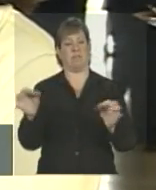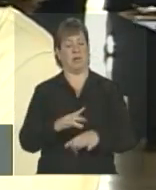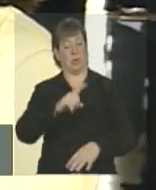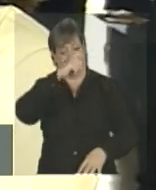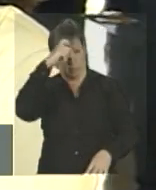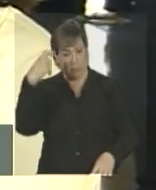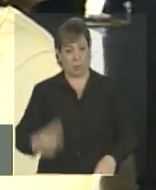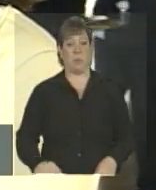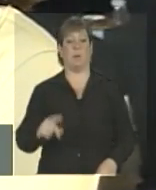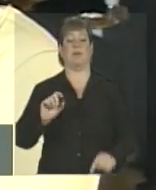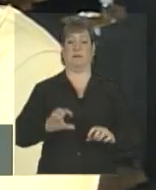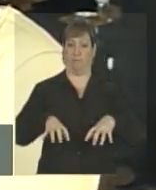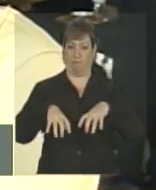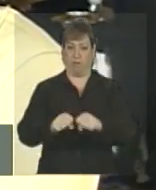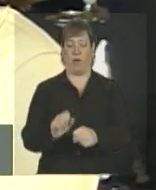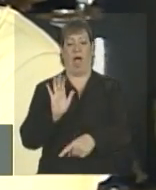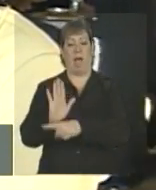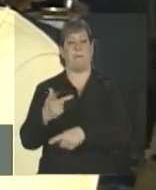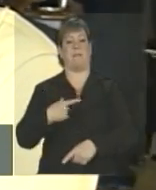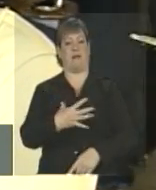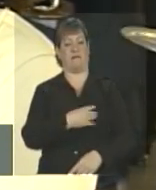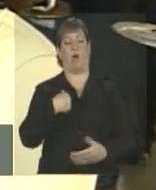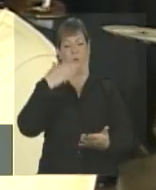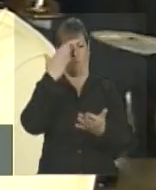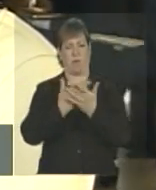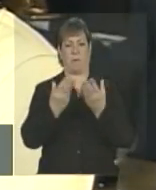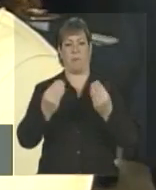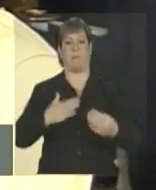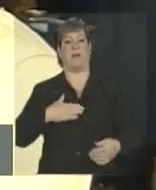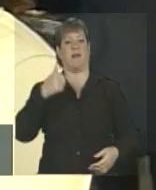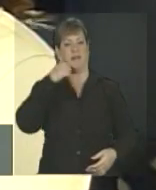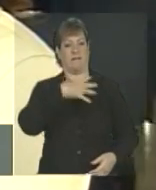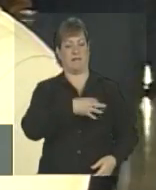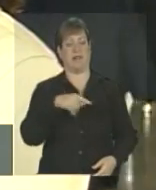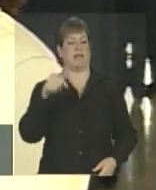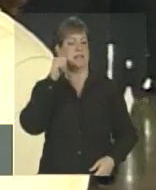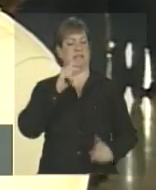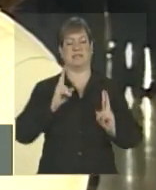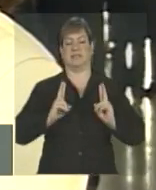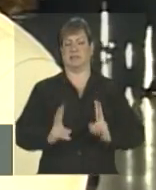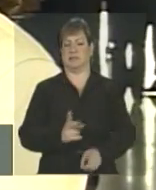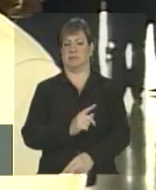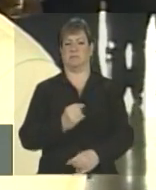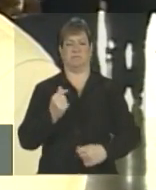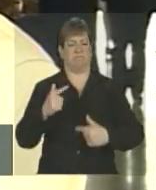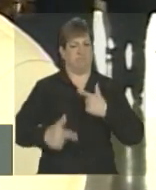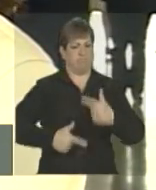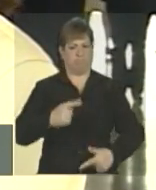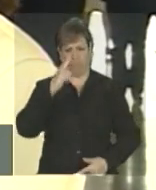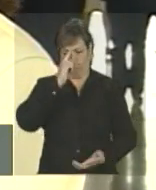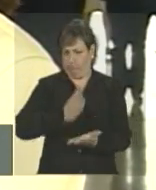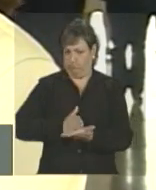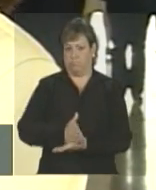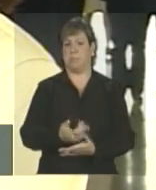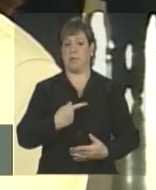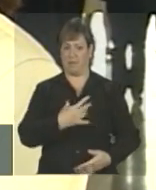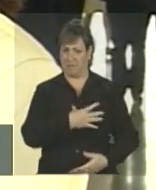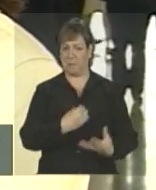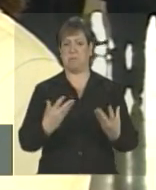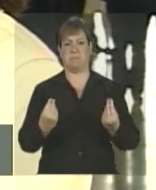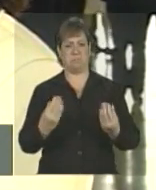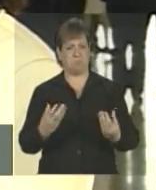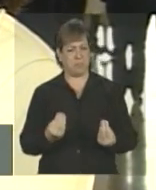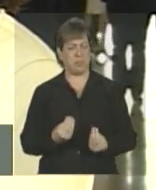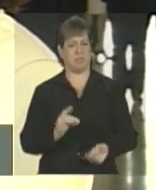duro. E como eu sempre confiei muito nela, pela menina que sempre foi muito determinada, muito